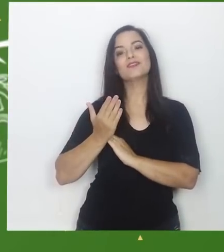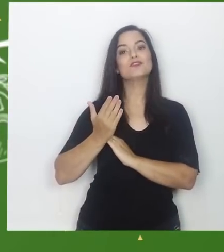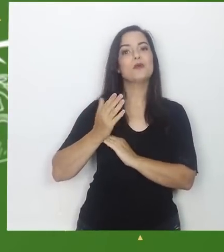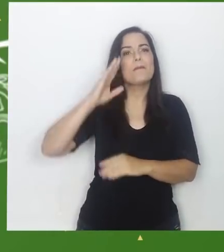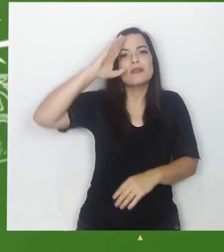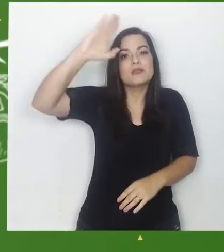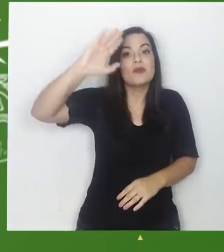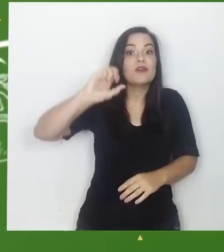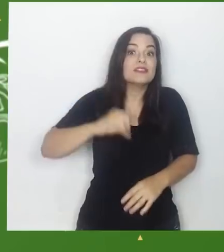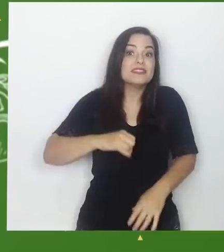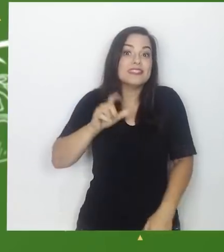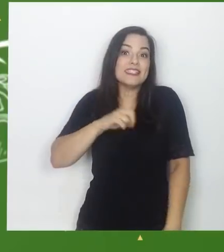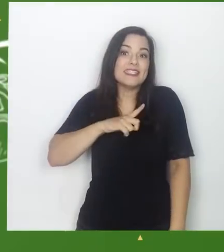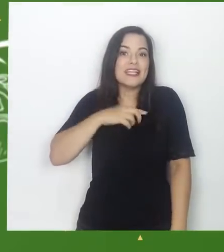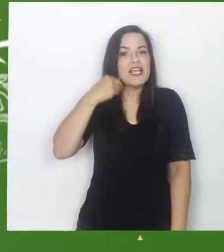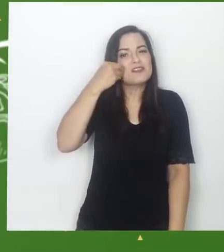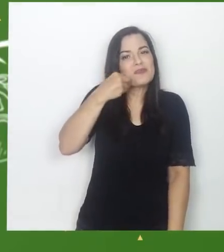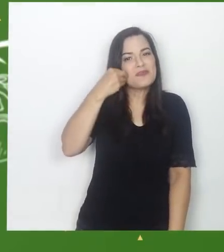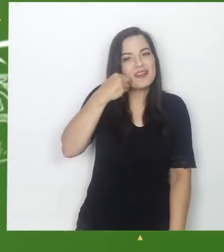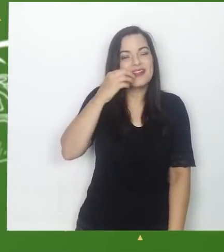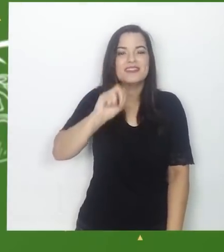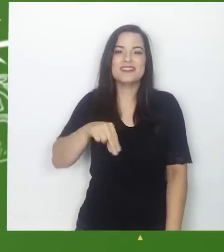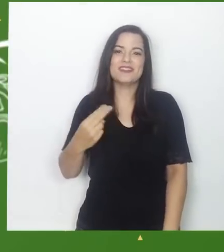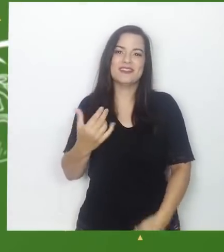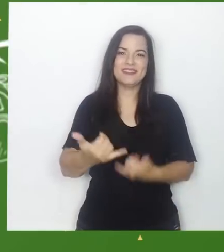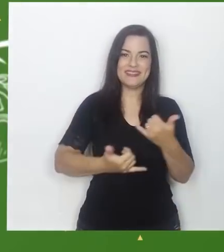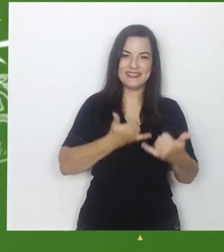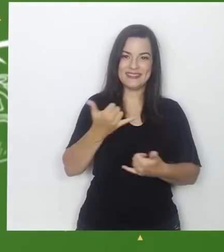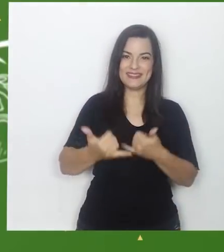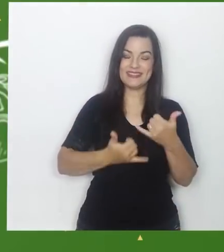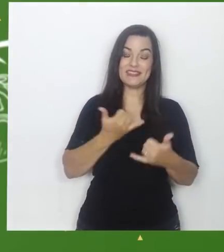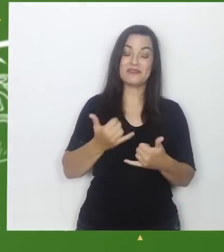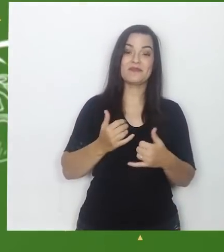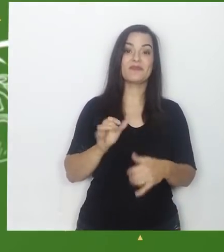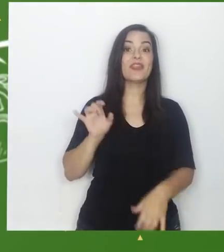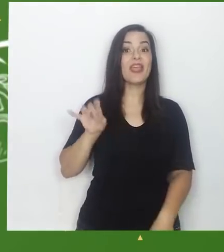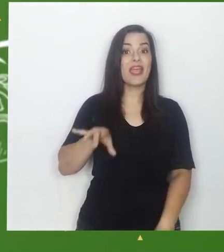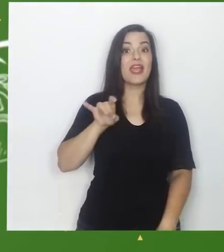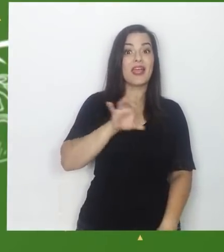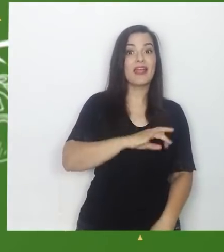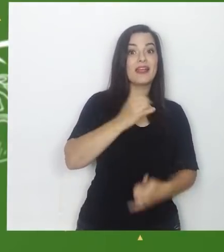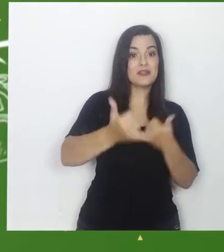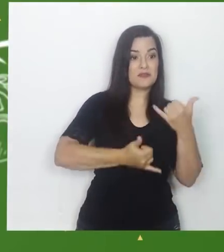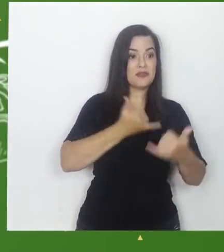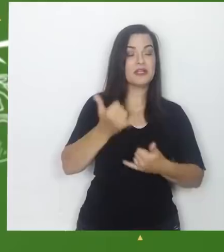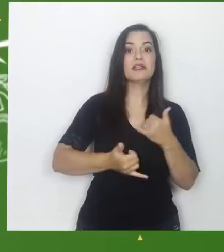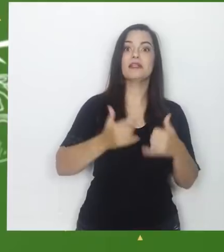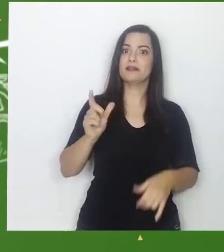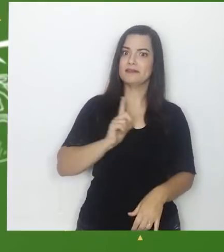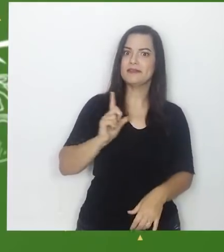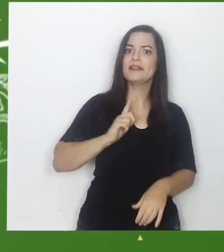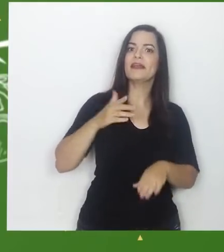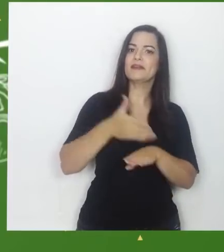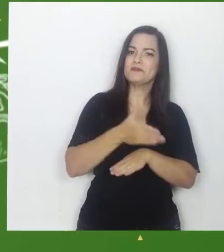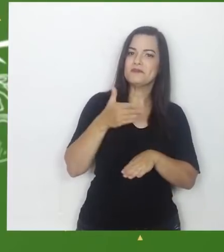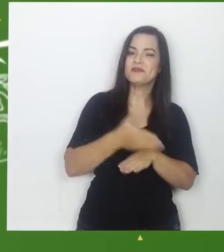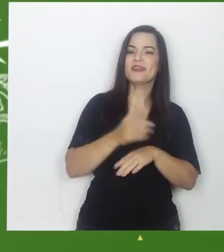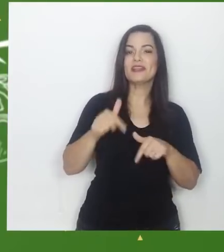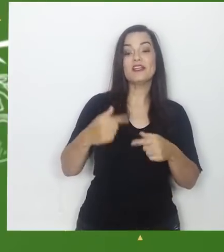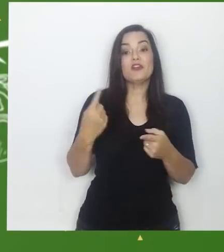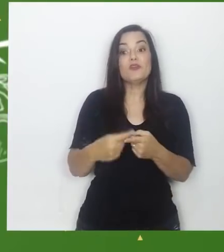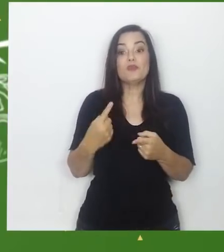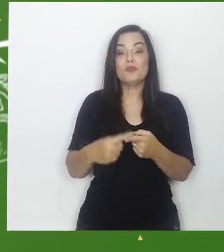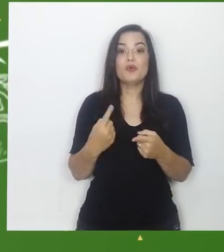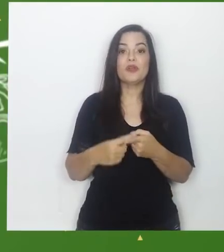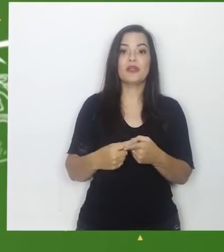alguma experiência, alguma brincadeira para fazer. E as brincadeiras estiveram presentes aqui, porque o meu